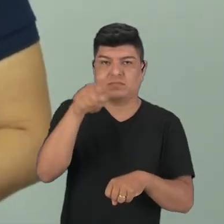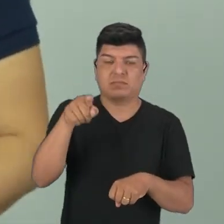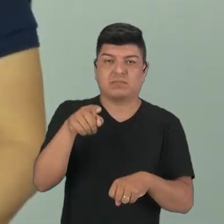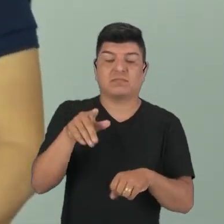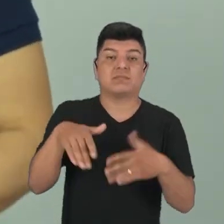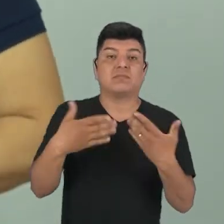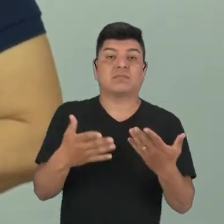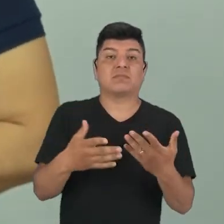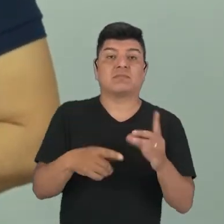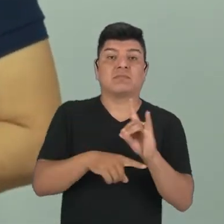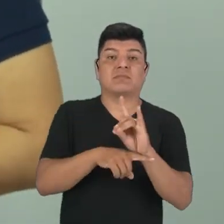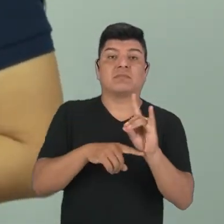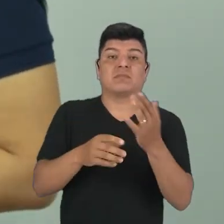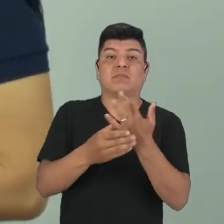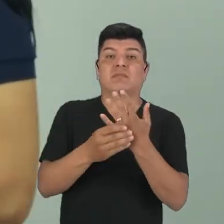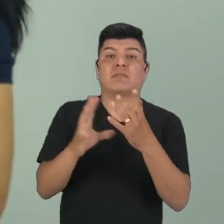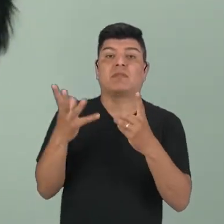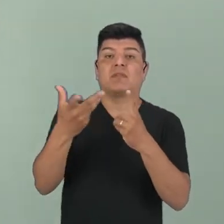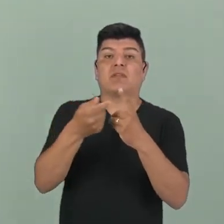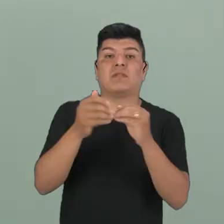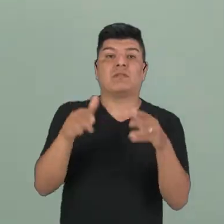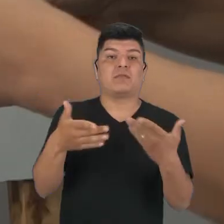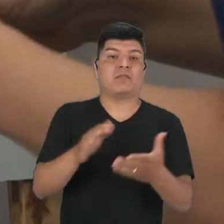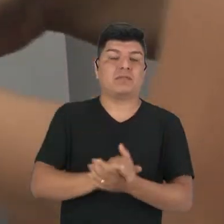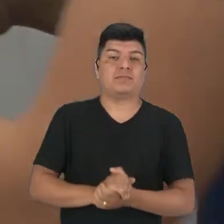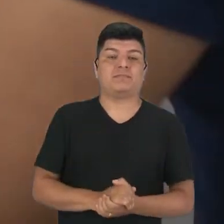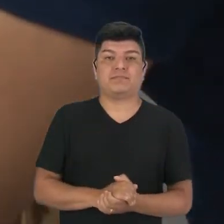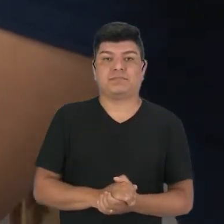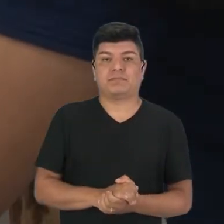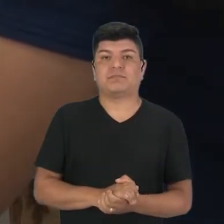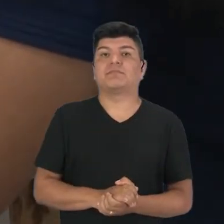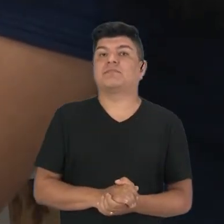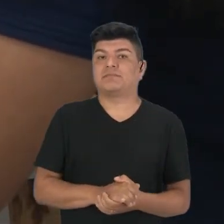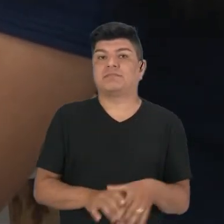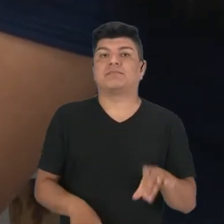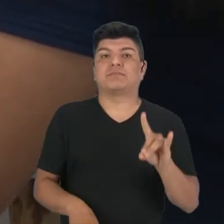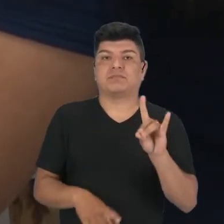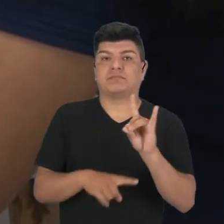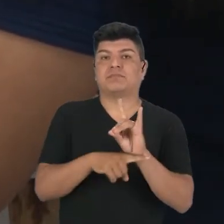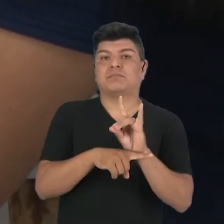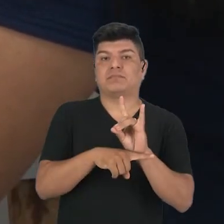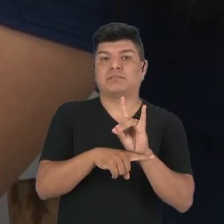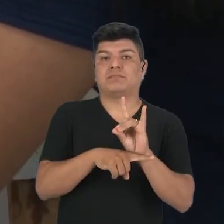ele é carnívoro onívoro ou herbívoro ele é